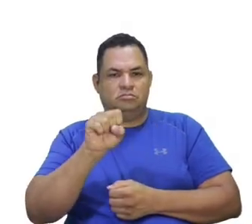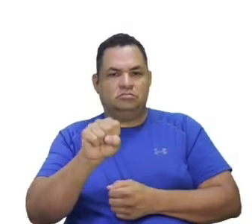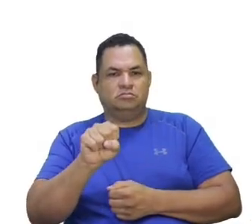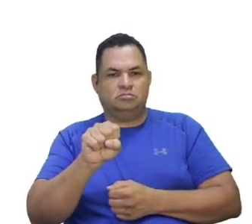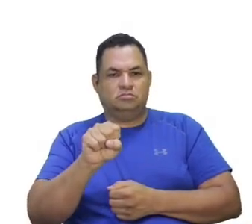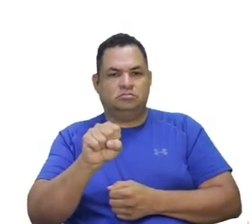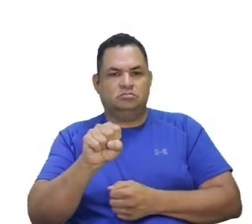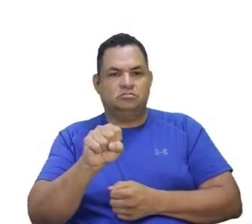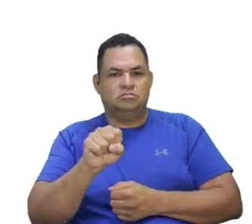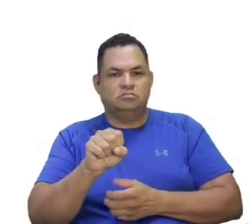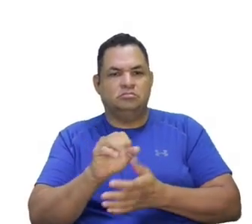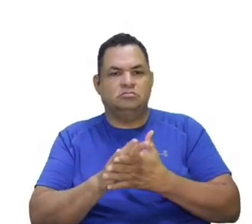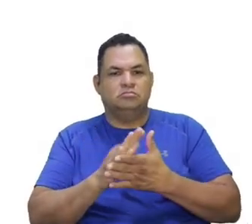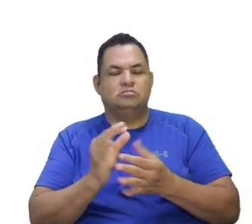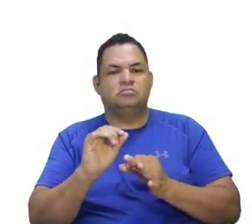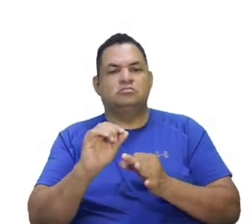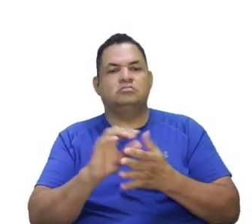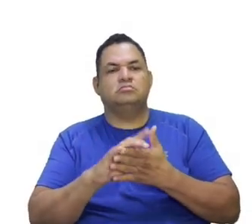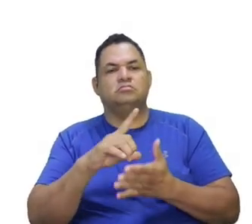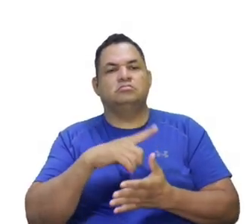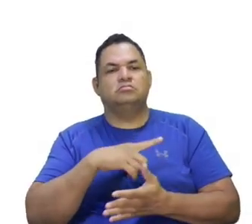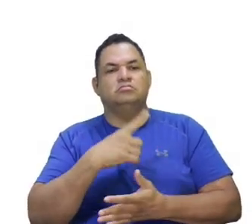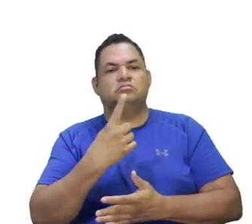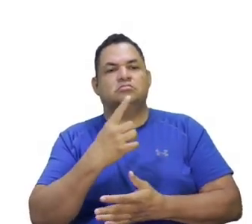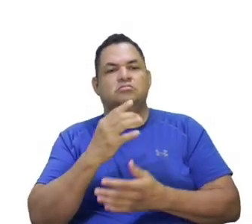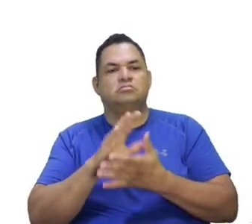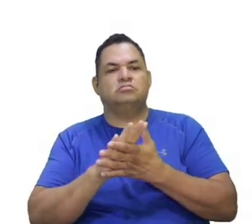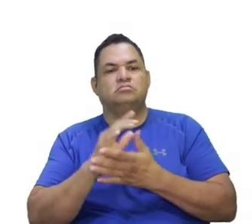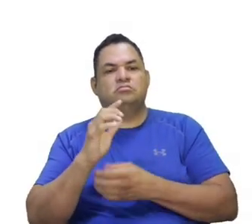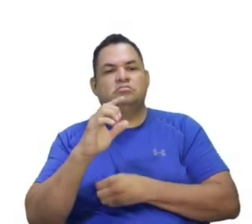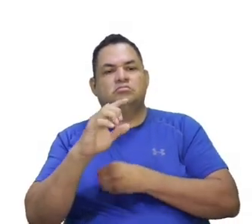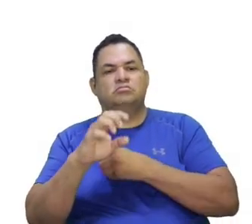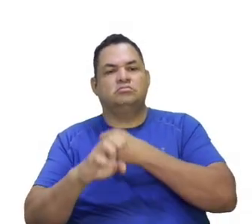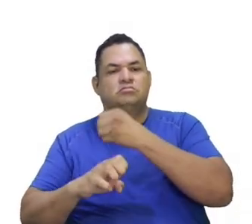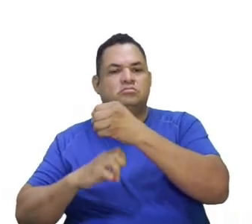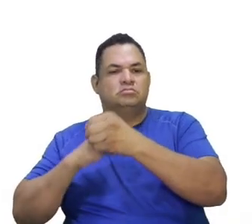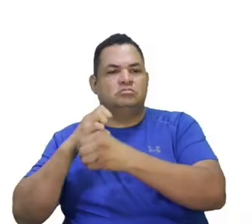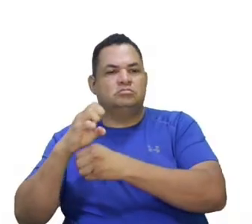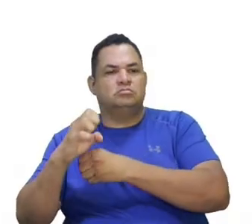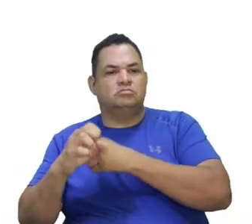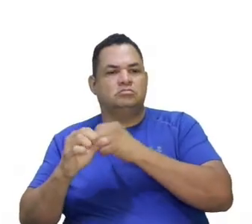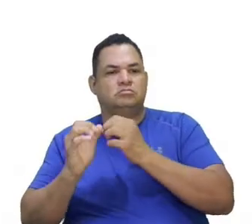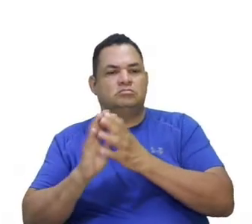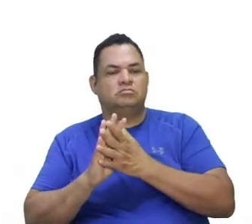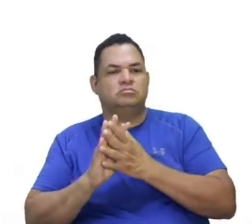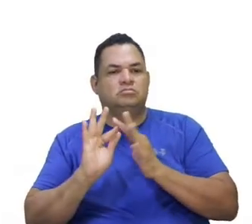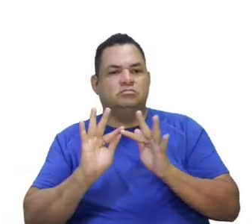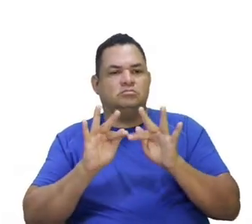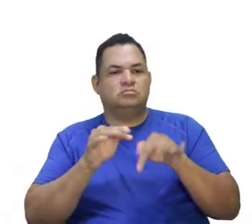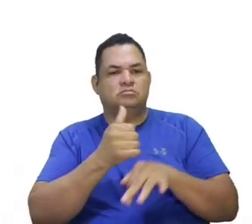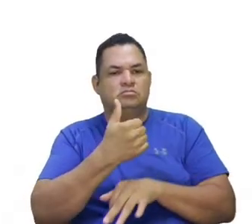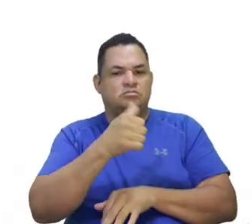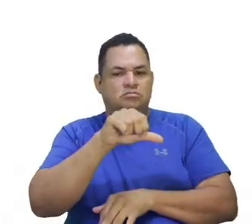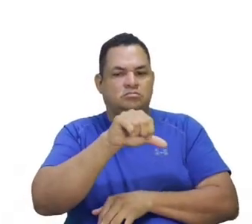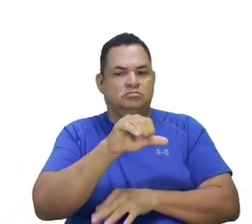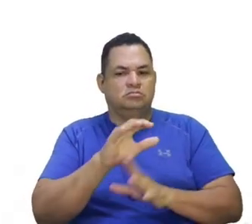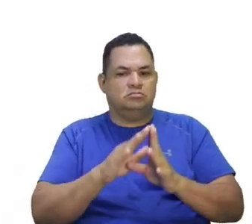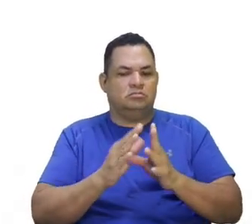4s, que nesse caso vai receber só um elétron porque fecha os nossos 19.